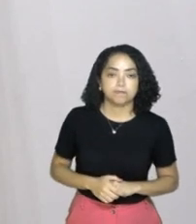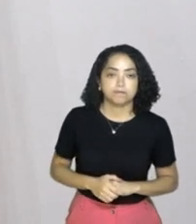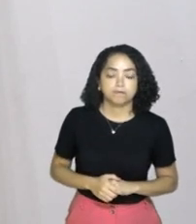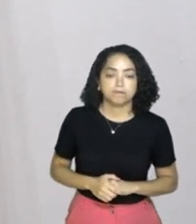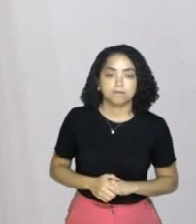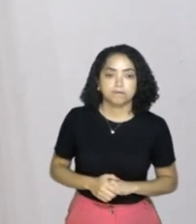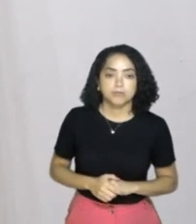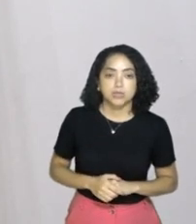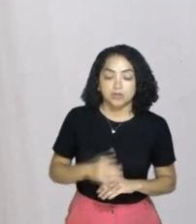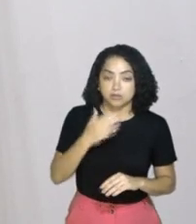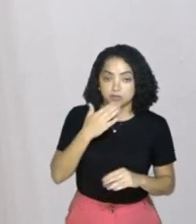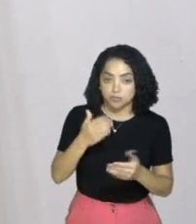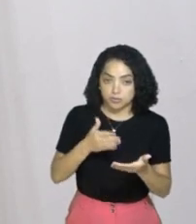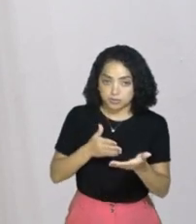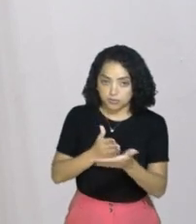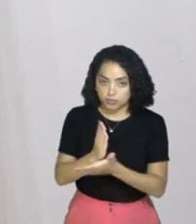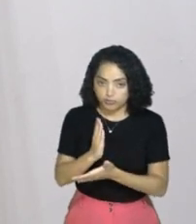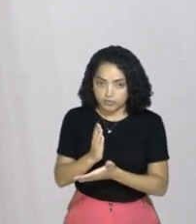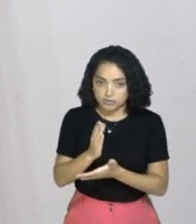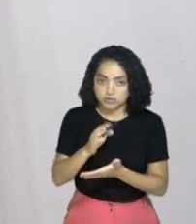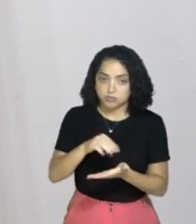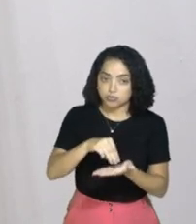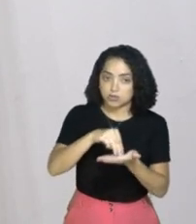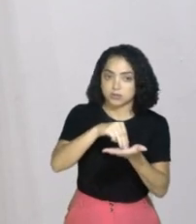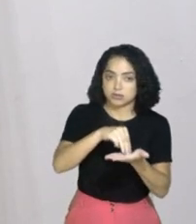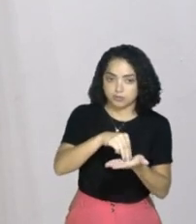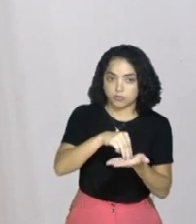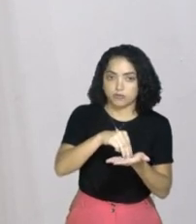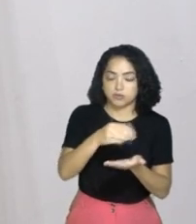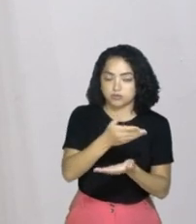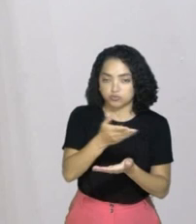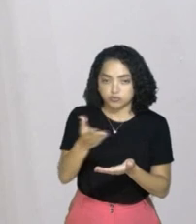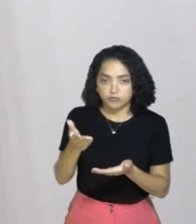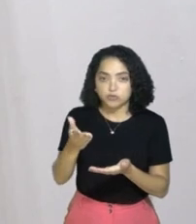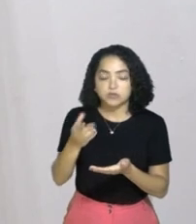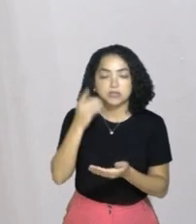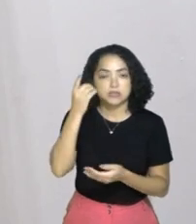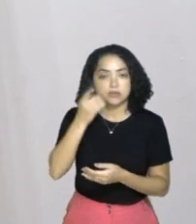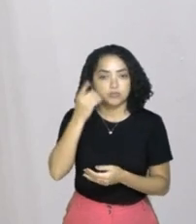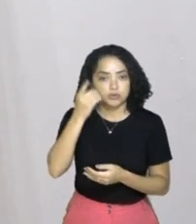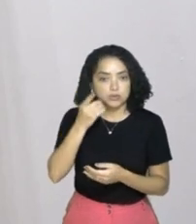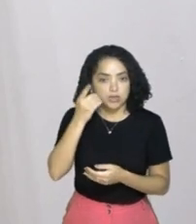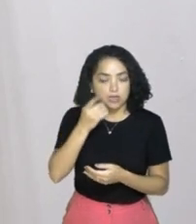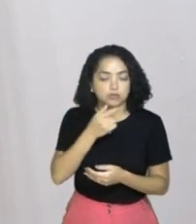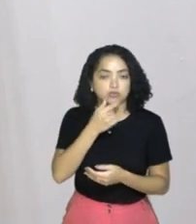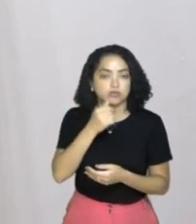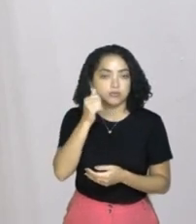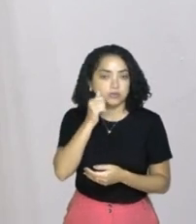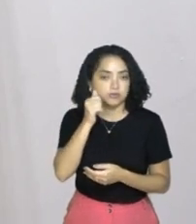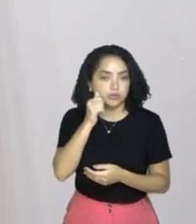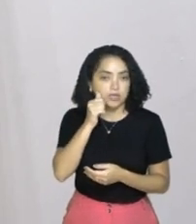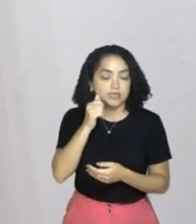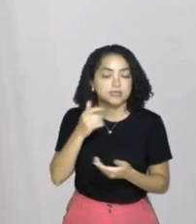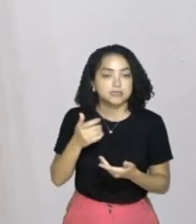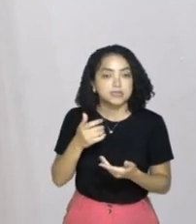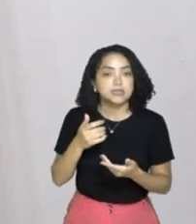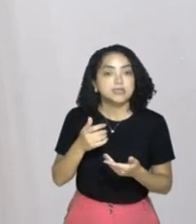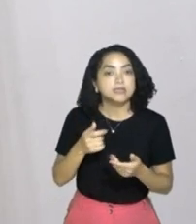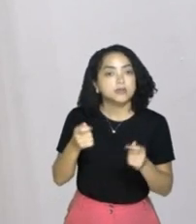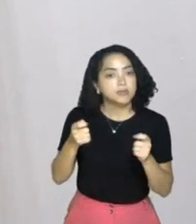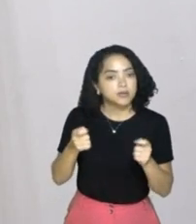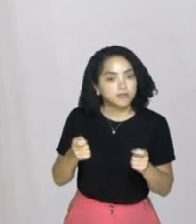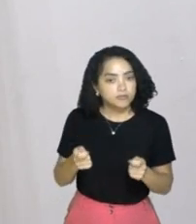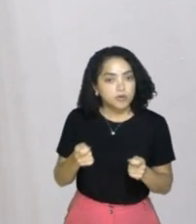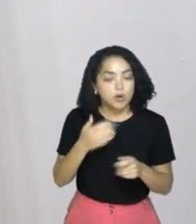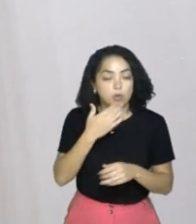peço a aprovação da Moção pelos colegas pelos nossos colegas deputados e deputadas e reforço aqui na Tribuna